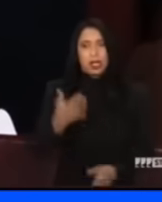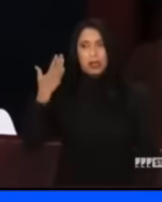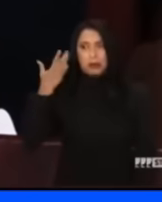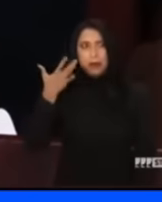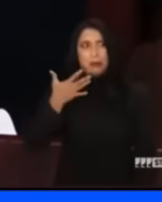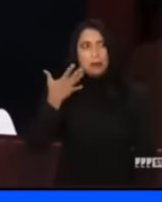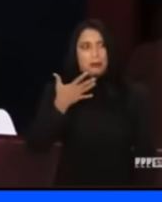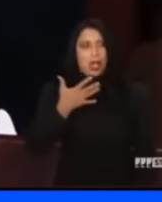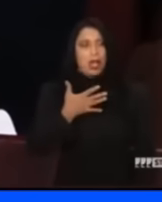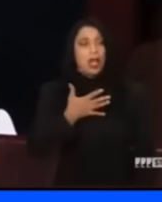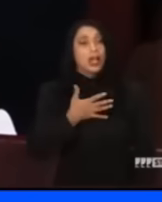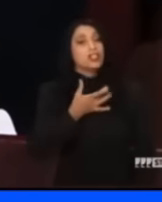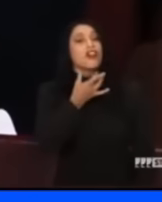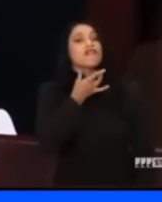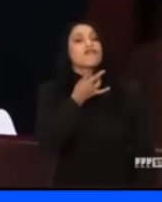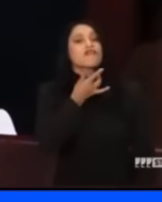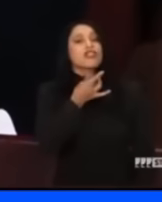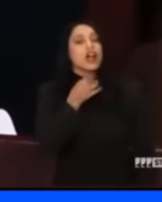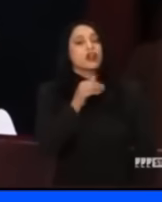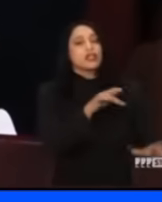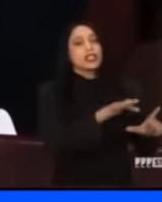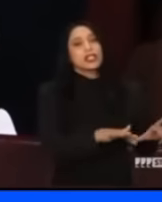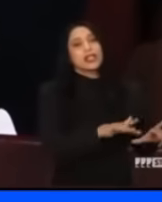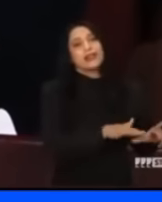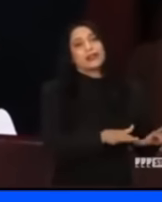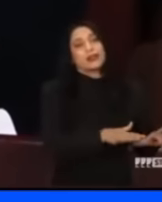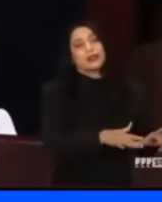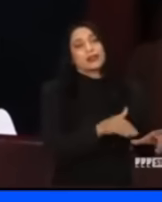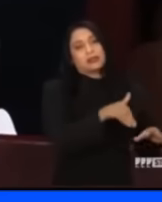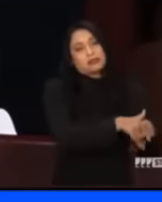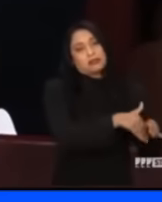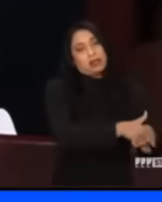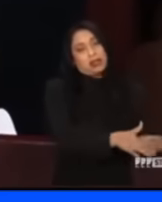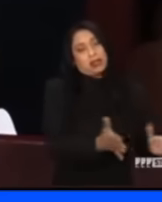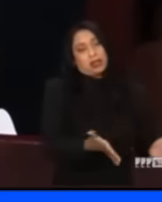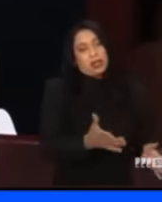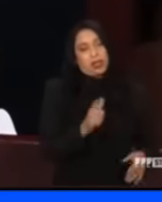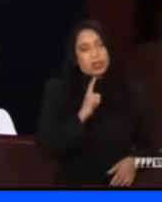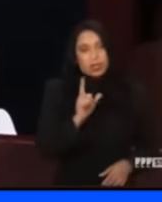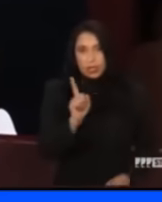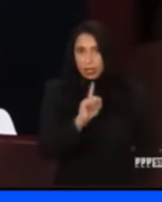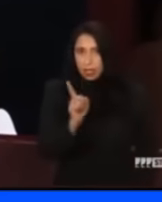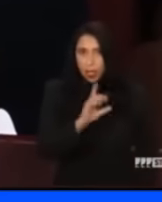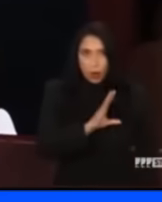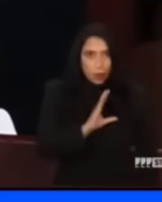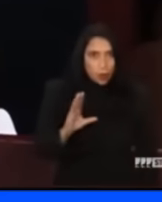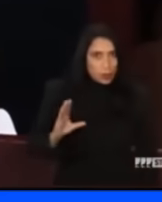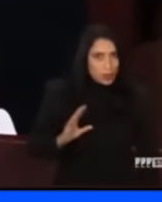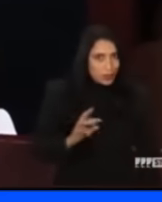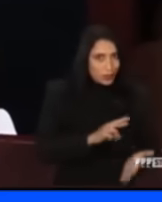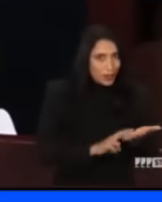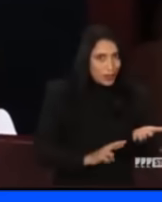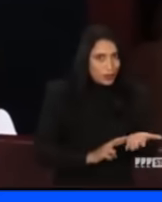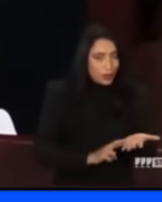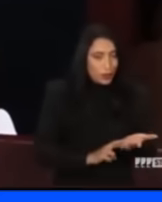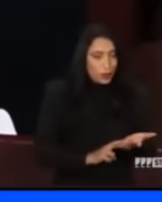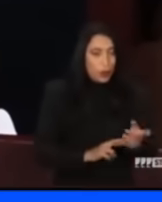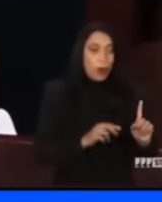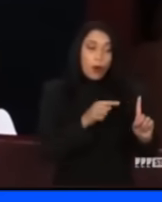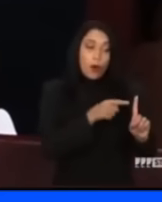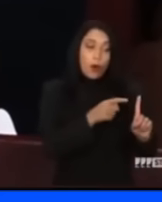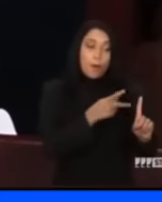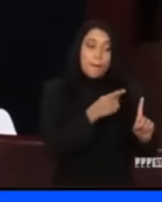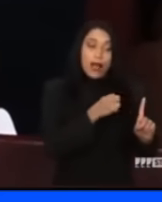nas eleições. Então, o que diz? Não a comissão que fez o relatório, o que diz o réu Paulo